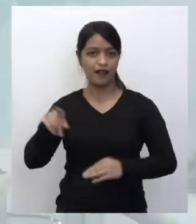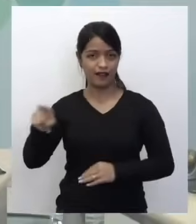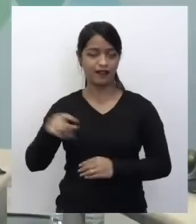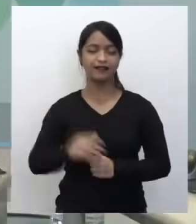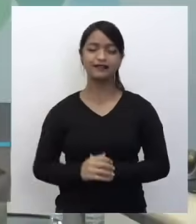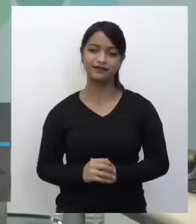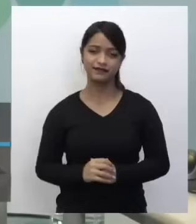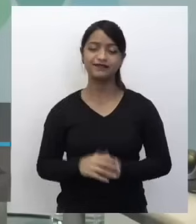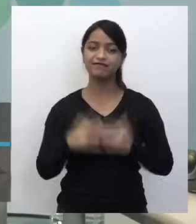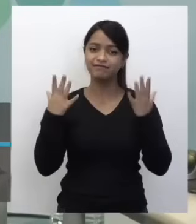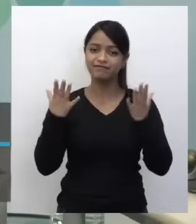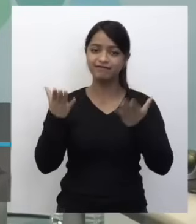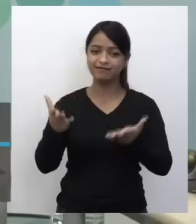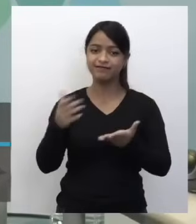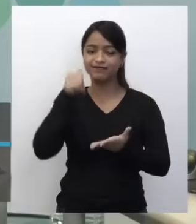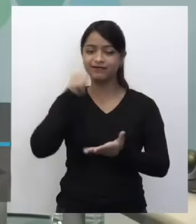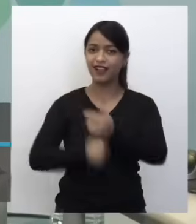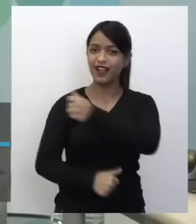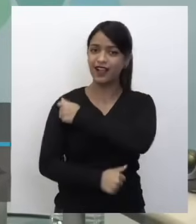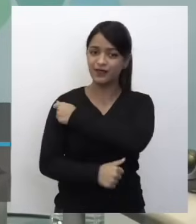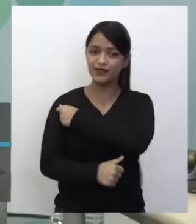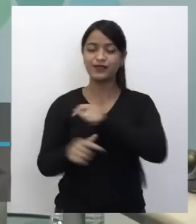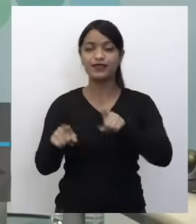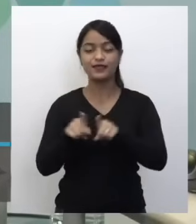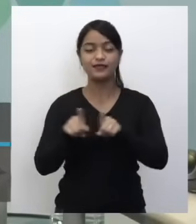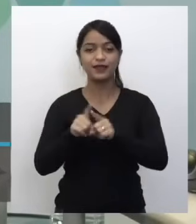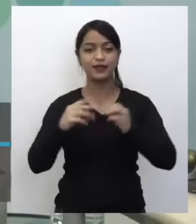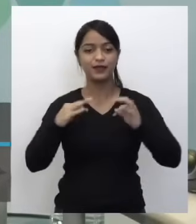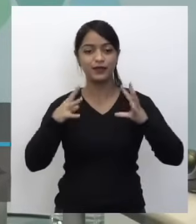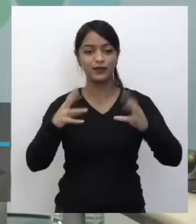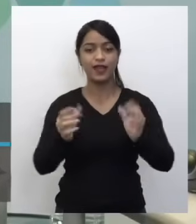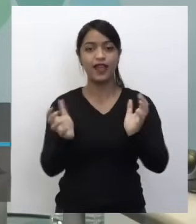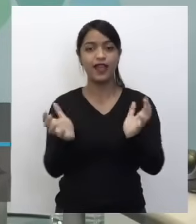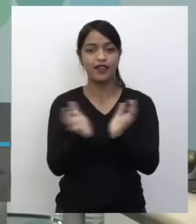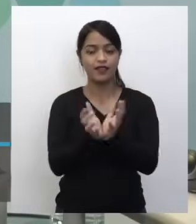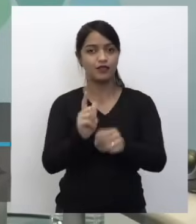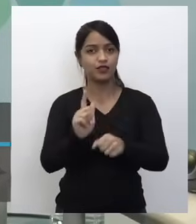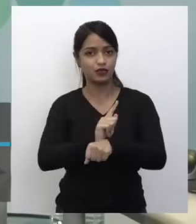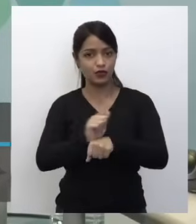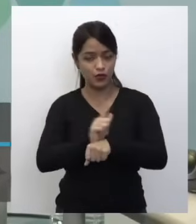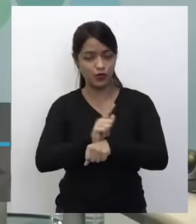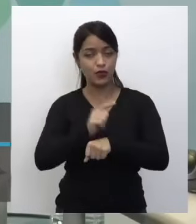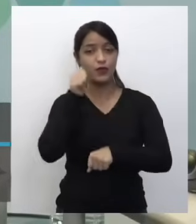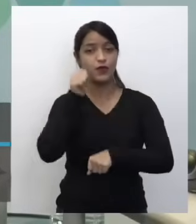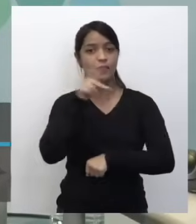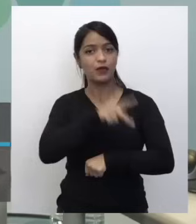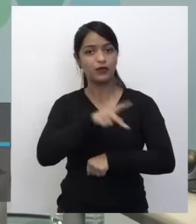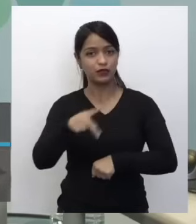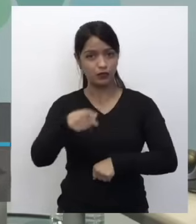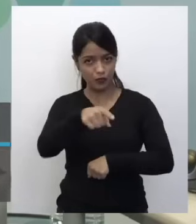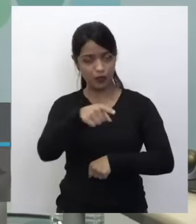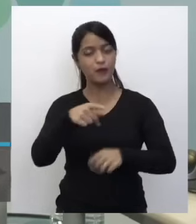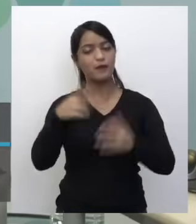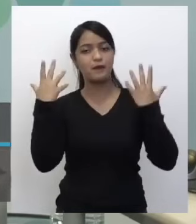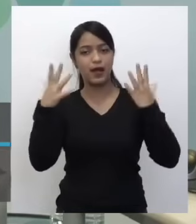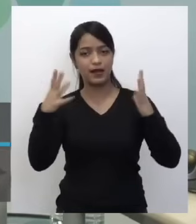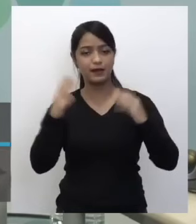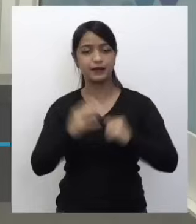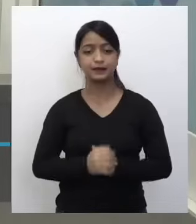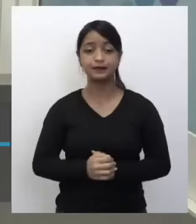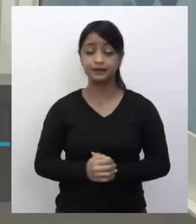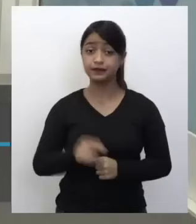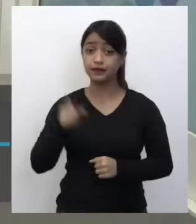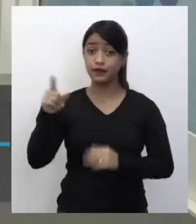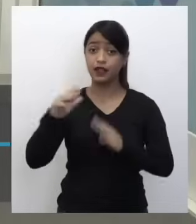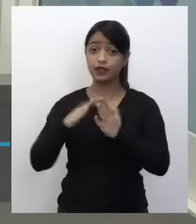à equipe gestora da escola, parabéns à professora envolvida. O interessante até porque essa escola, que é a Dr. Cerqueira